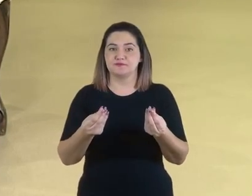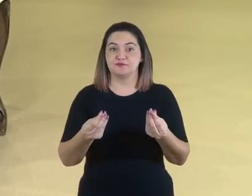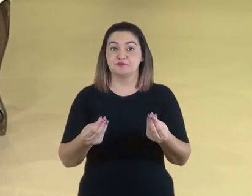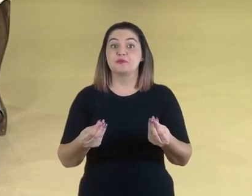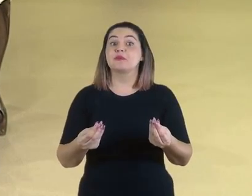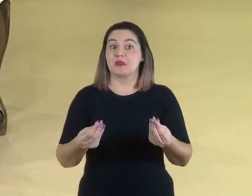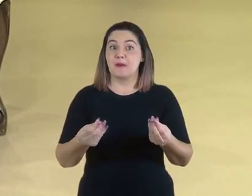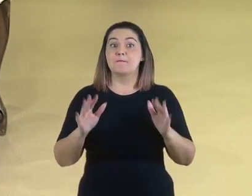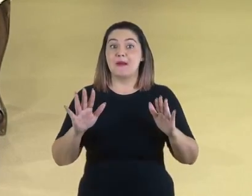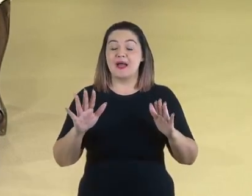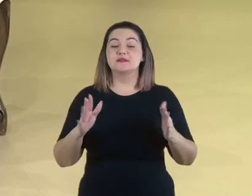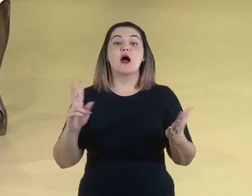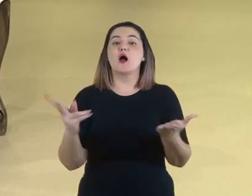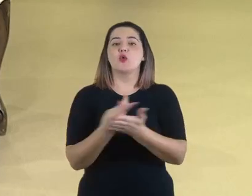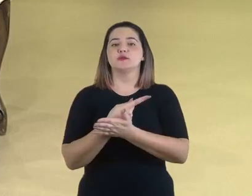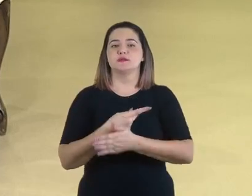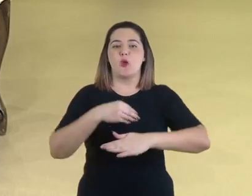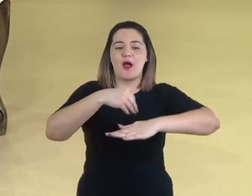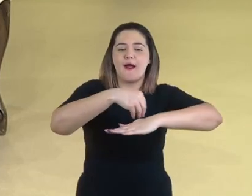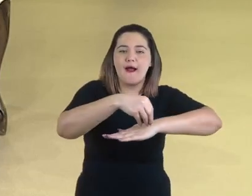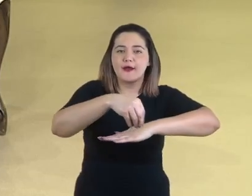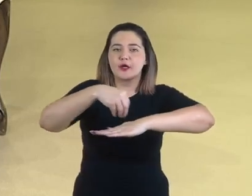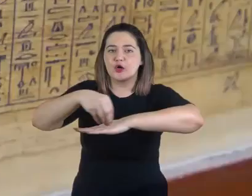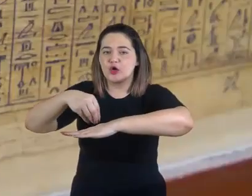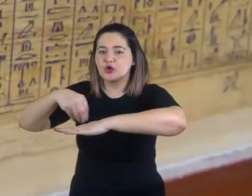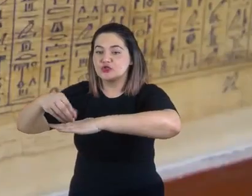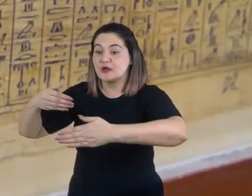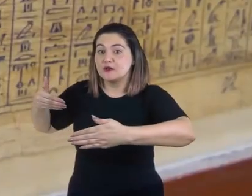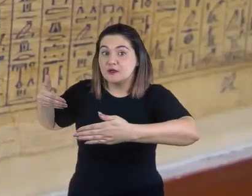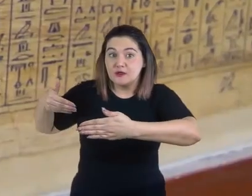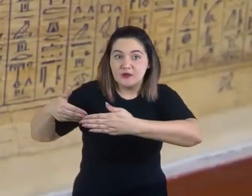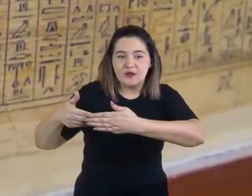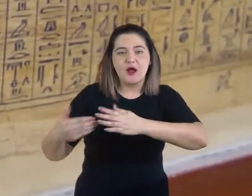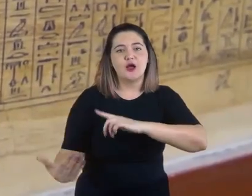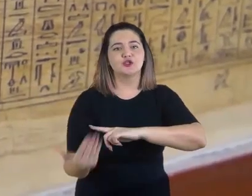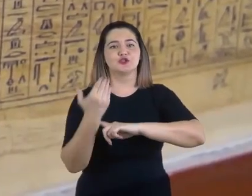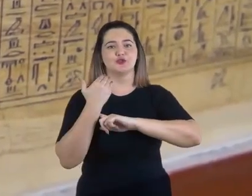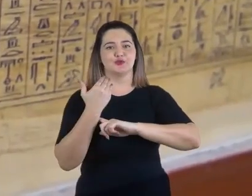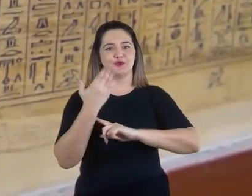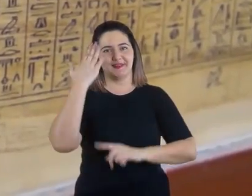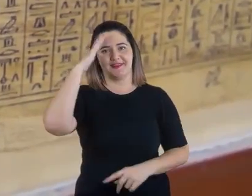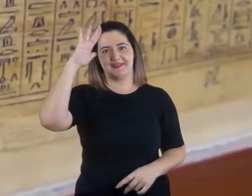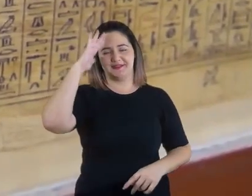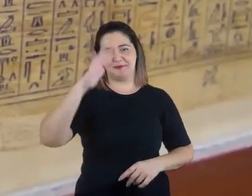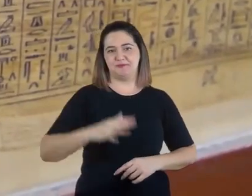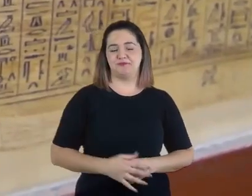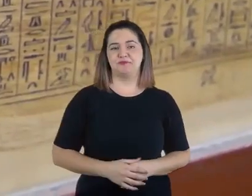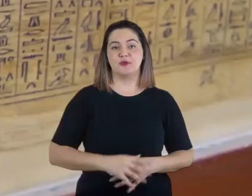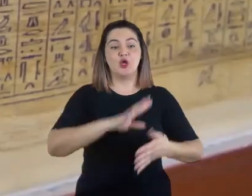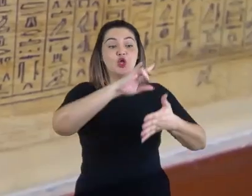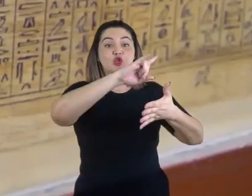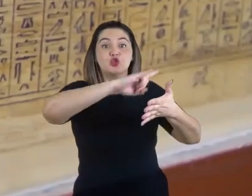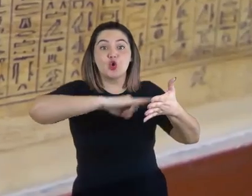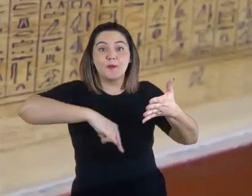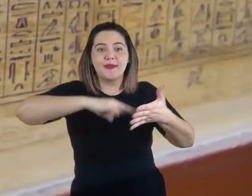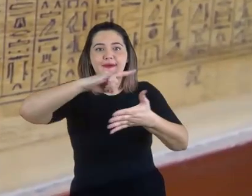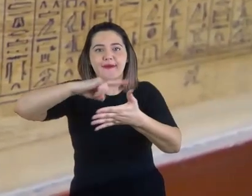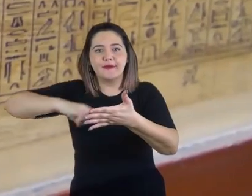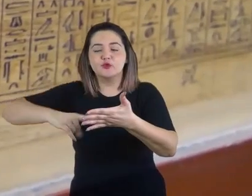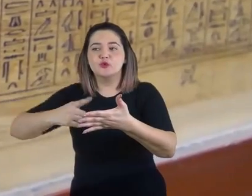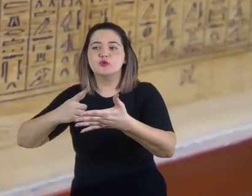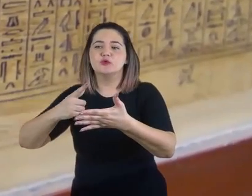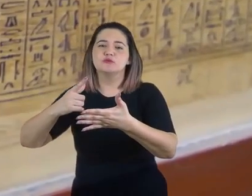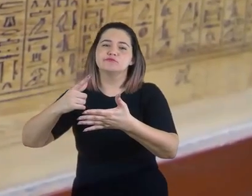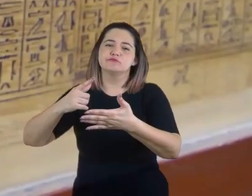a arqueologia veio ajudar bastante nessa questão. A documentação do Antigo Egito e também de outros povos do Antigo